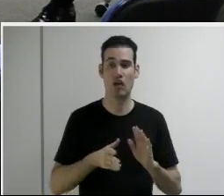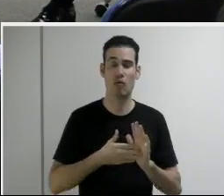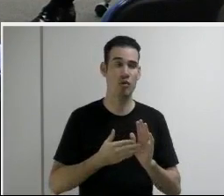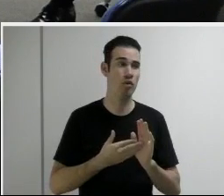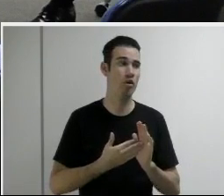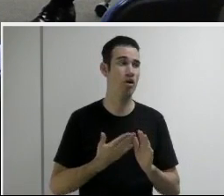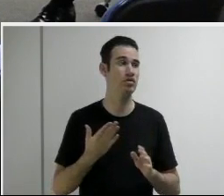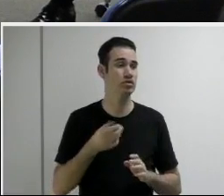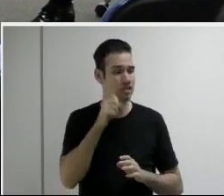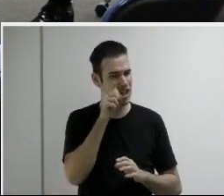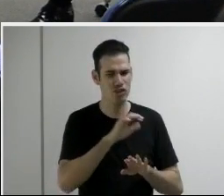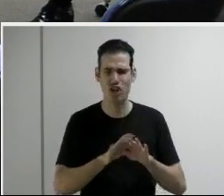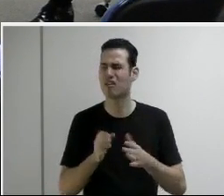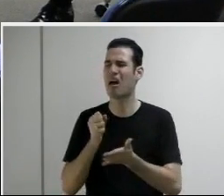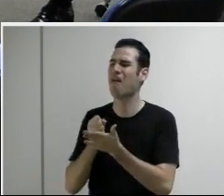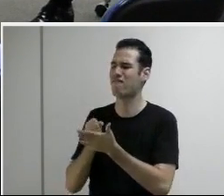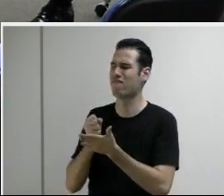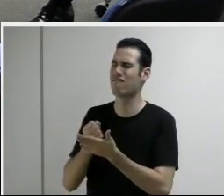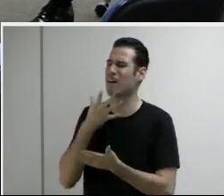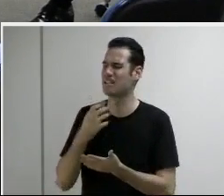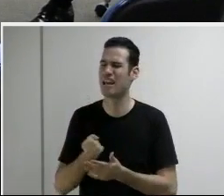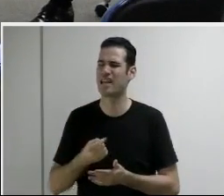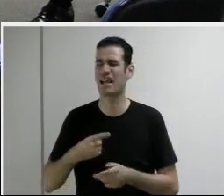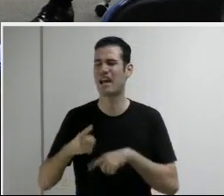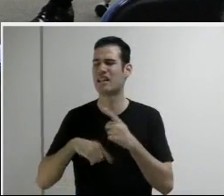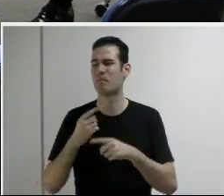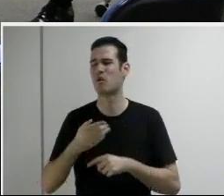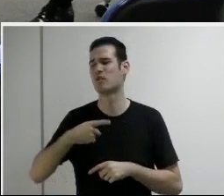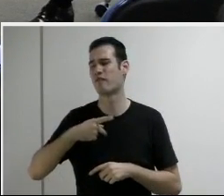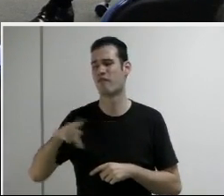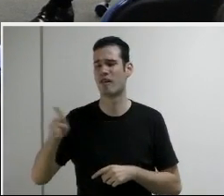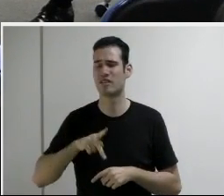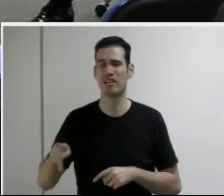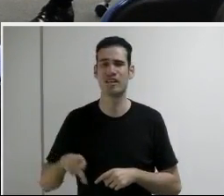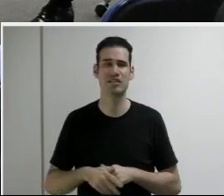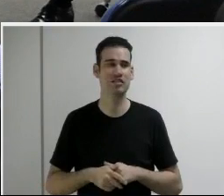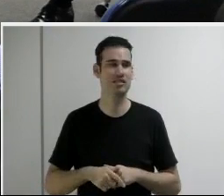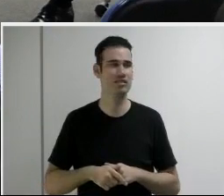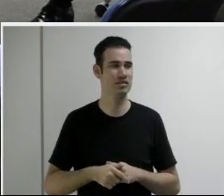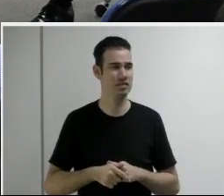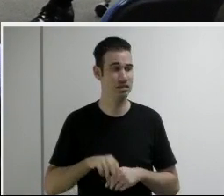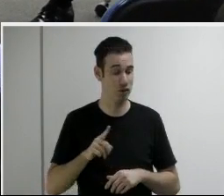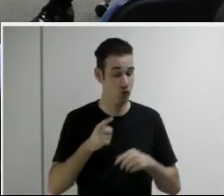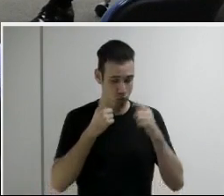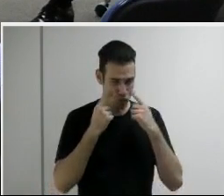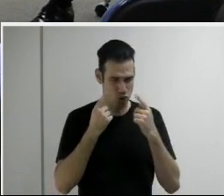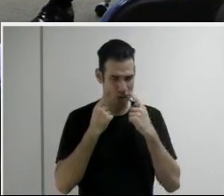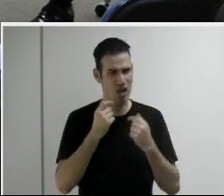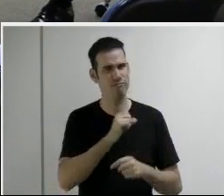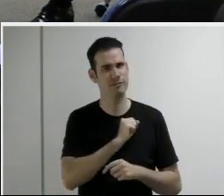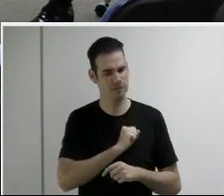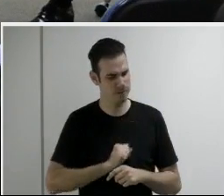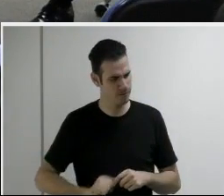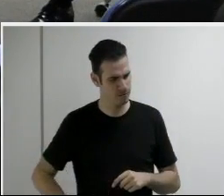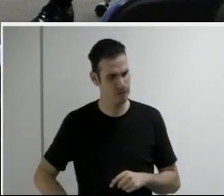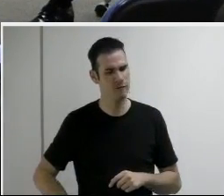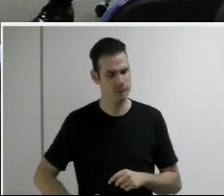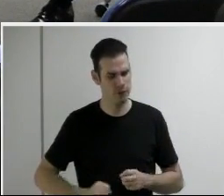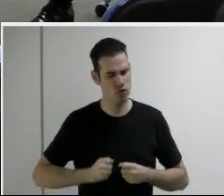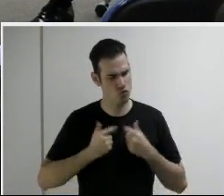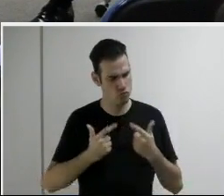queriam que o Senado apenas carimbasse e mandasse para a sanção, e foi o que aconteceu. Mas não foi sem choro, tá? O Senado chorou muito, muitos ali choraram muito,